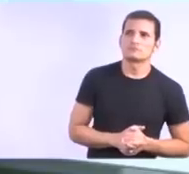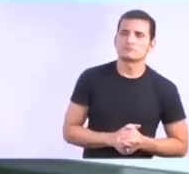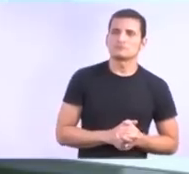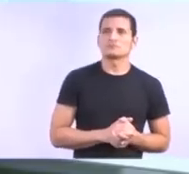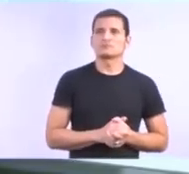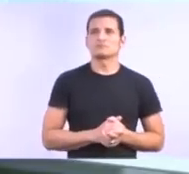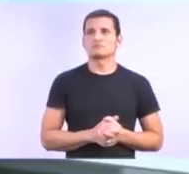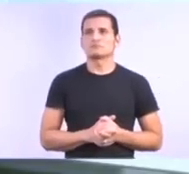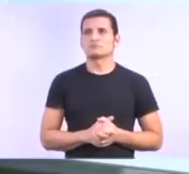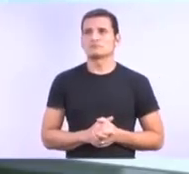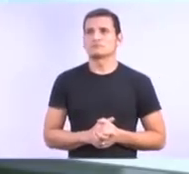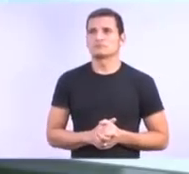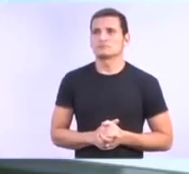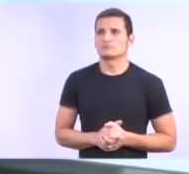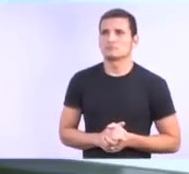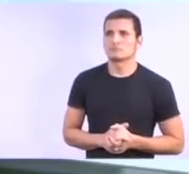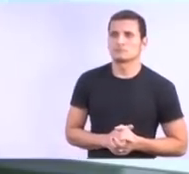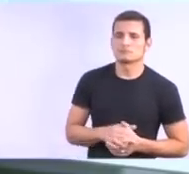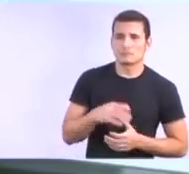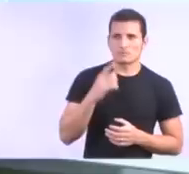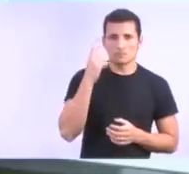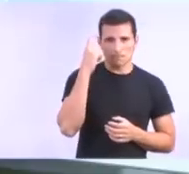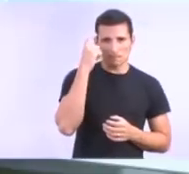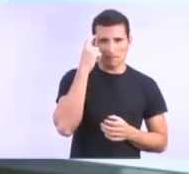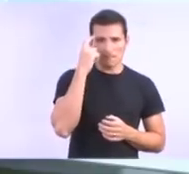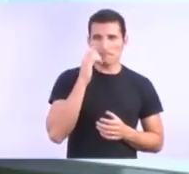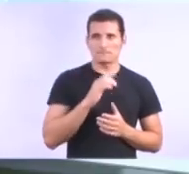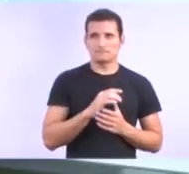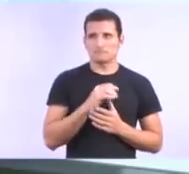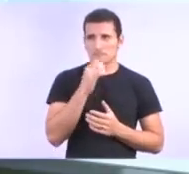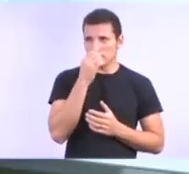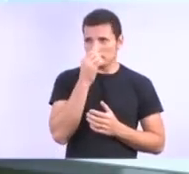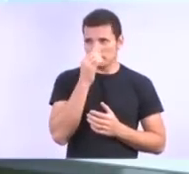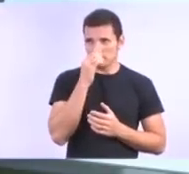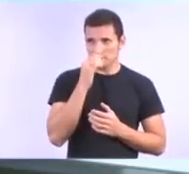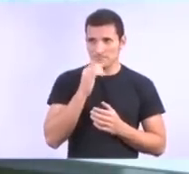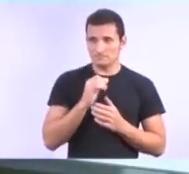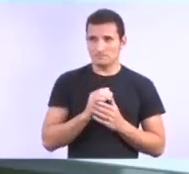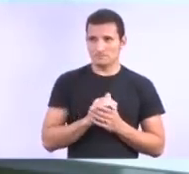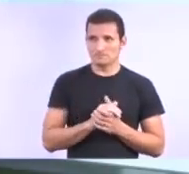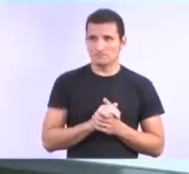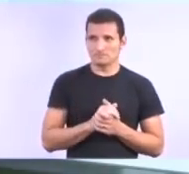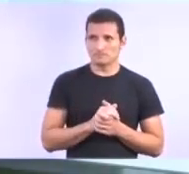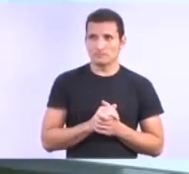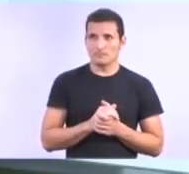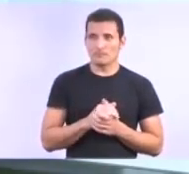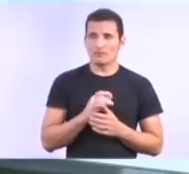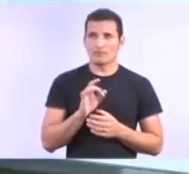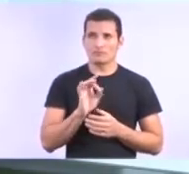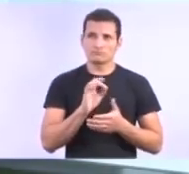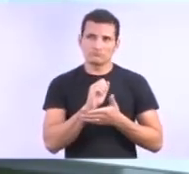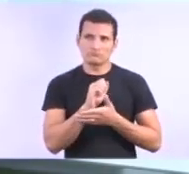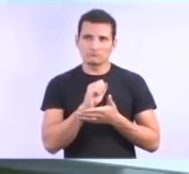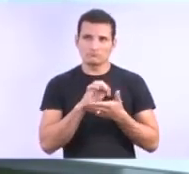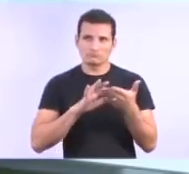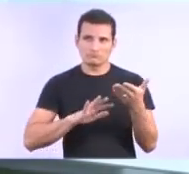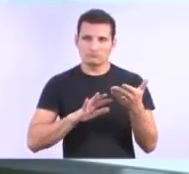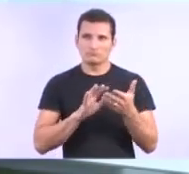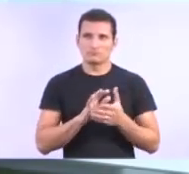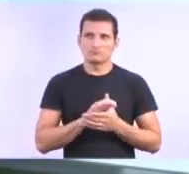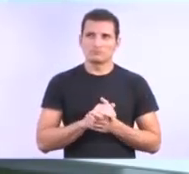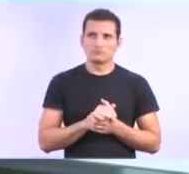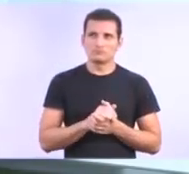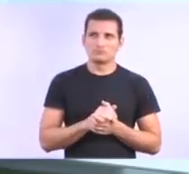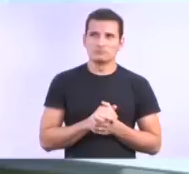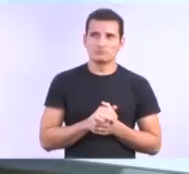pensar, definir as características, né, professor, para fazer um exercício. Outro detalhe, vamos